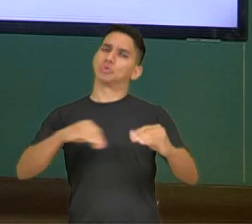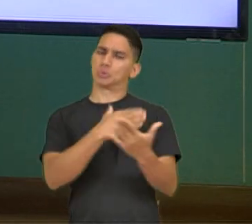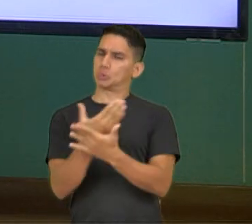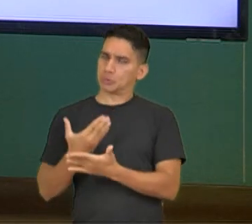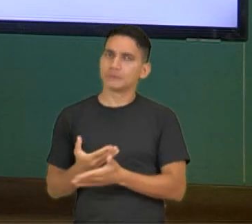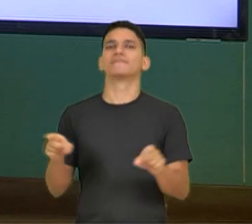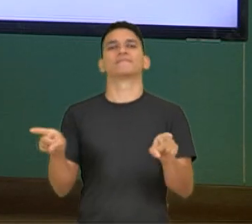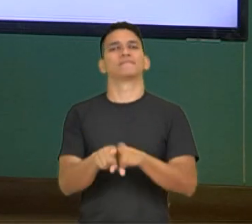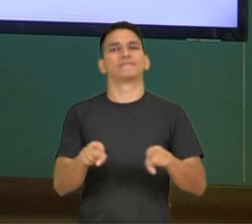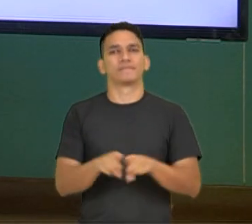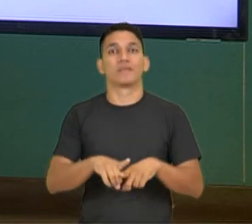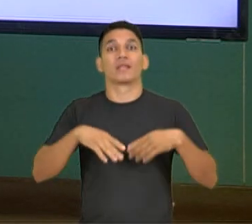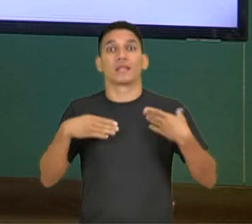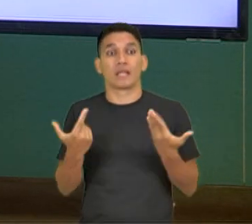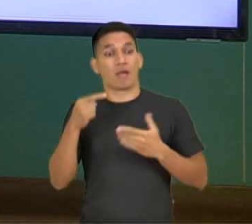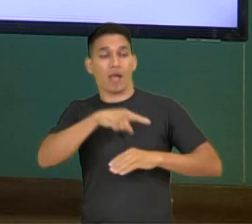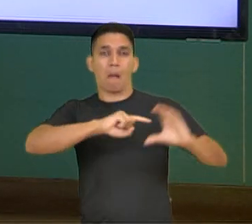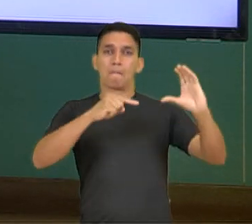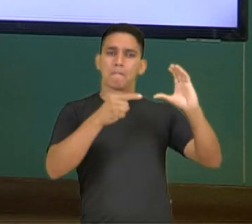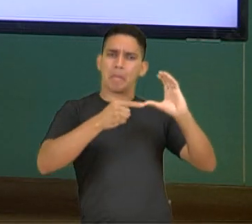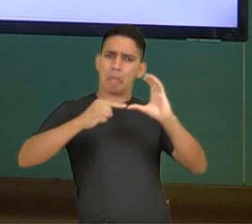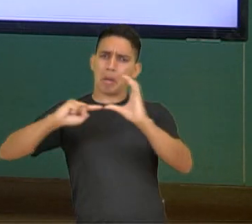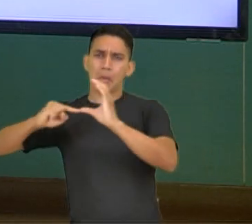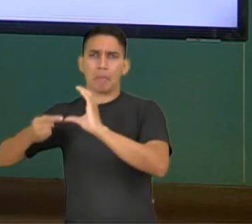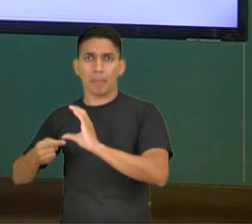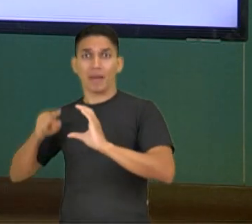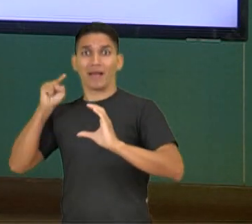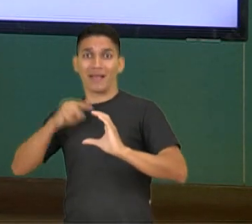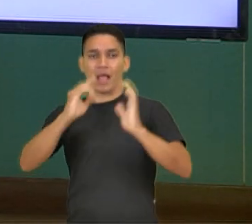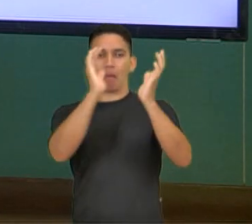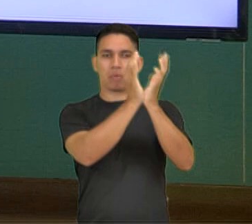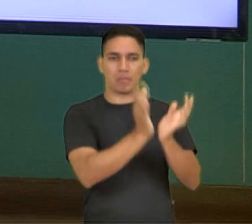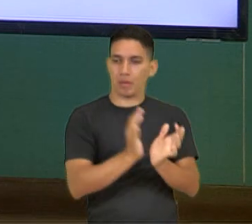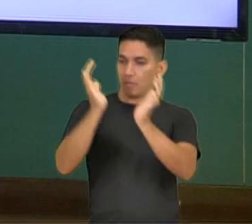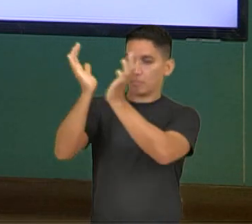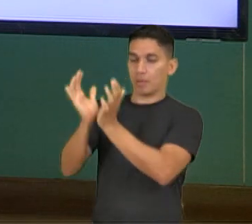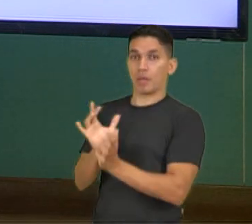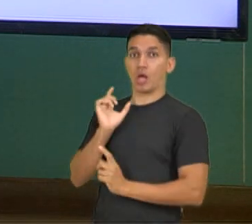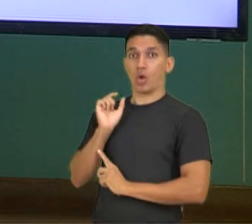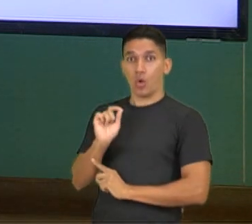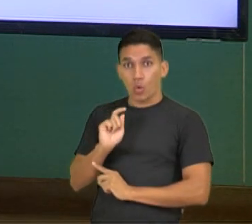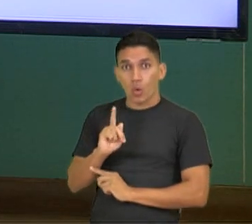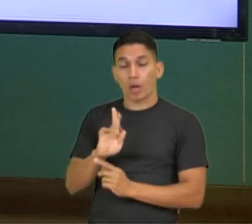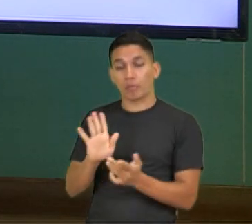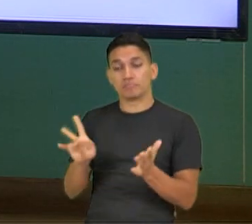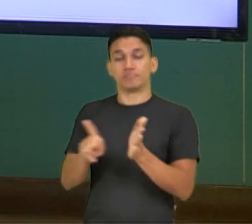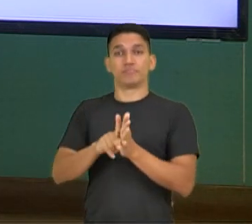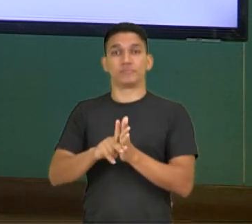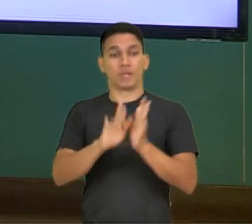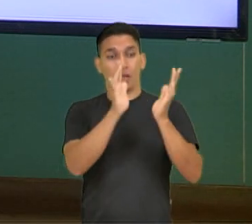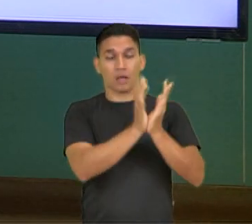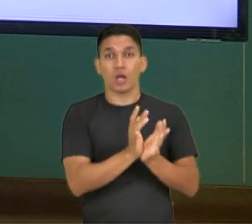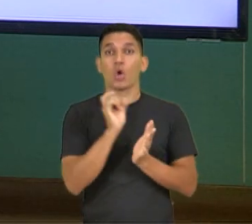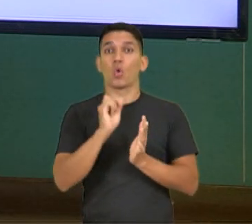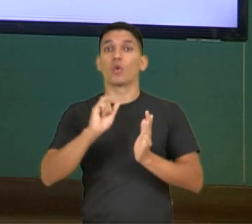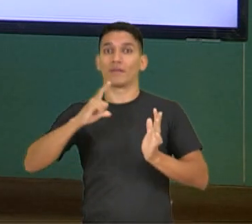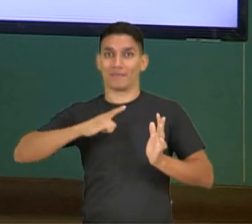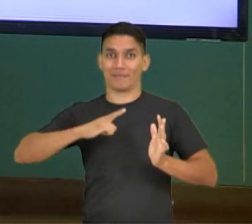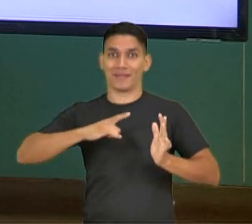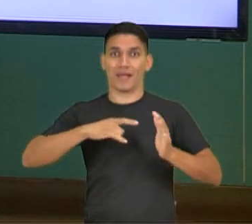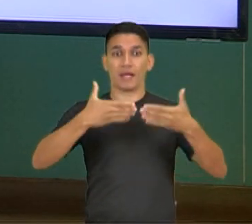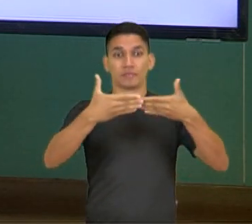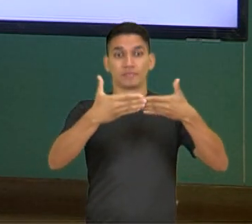estudamos. E as cadeias carbônicas, elas são classificadas nas suas classificações, abertas